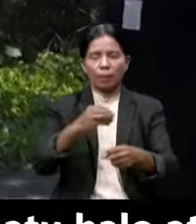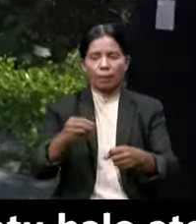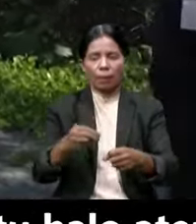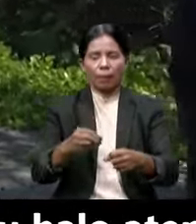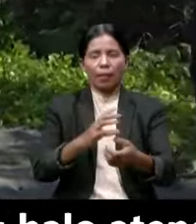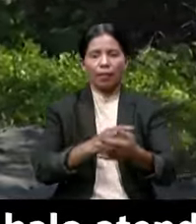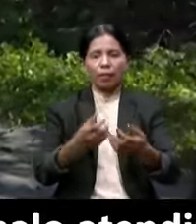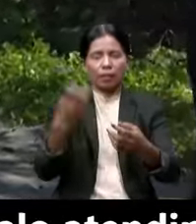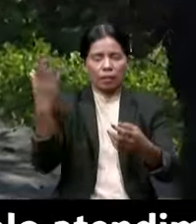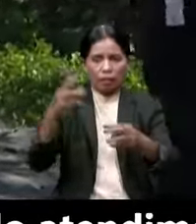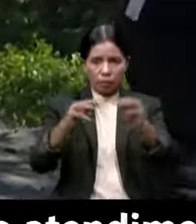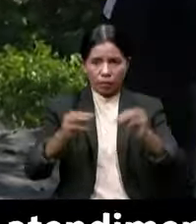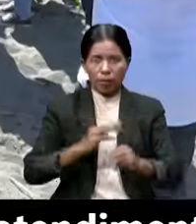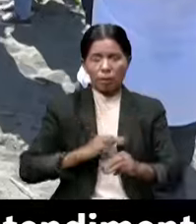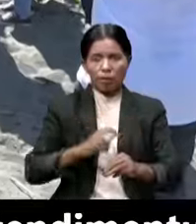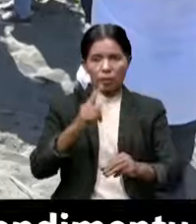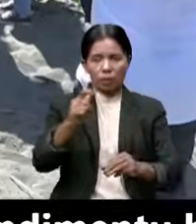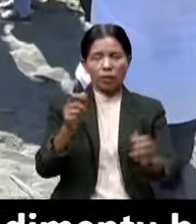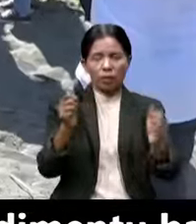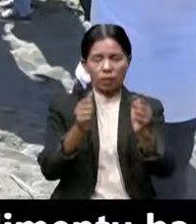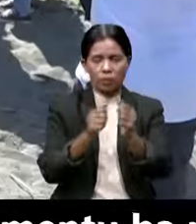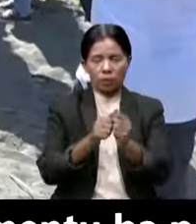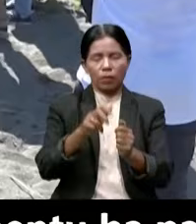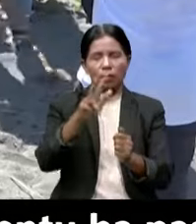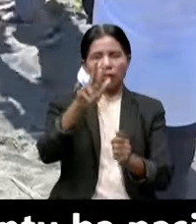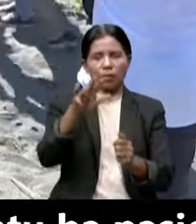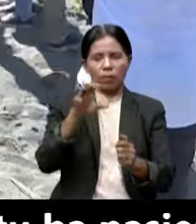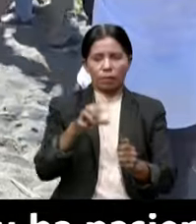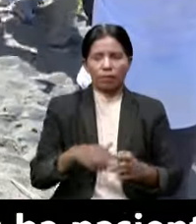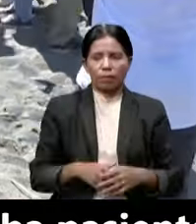designada iha municipio Manatutu hamutu hektare atus tolu. Lamberto da Silva, ZMN.